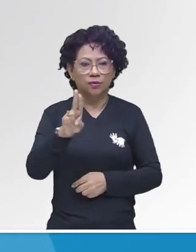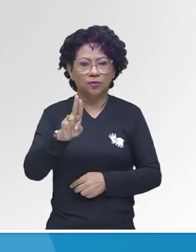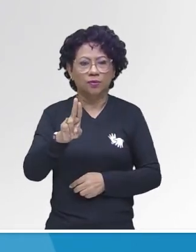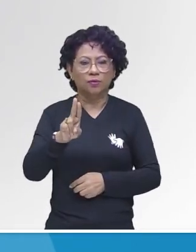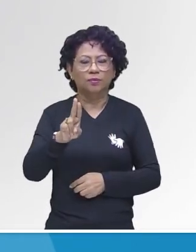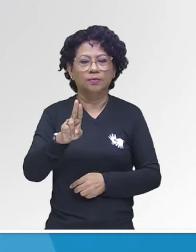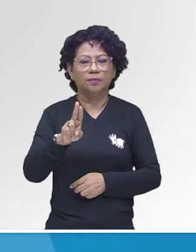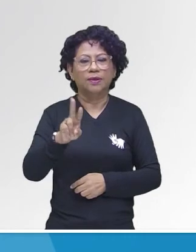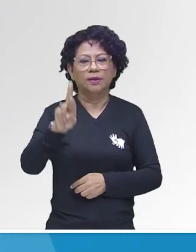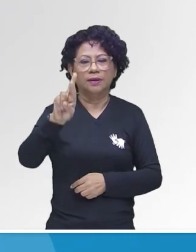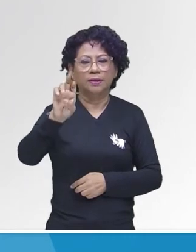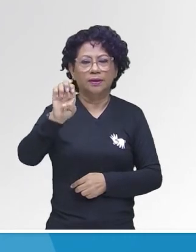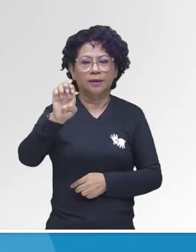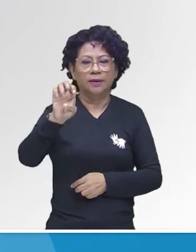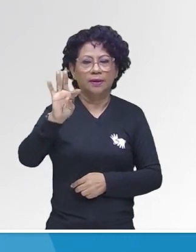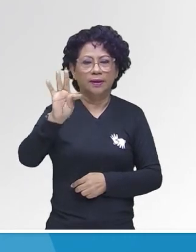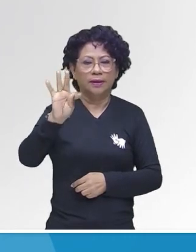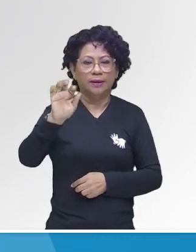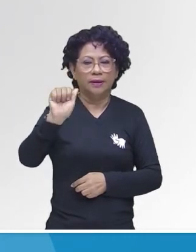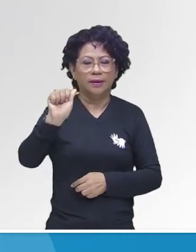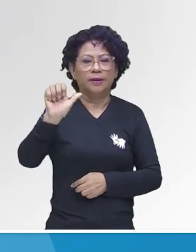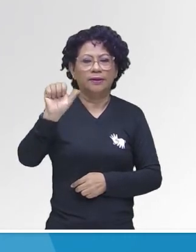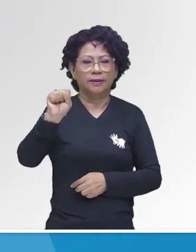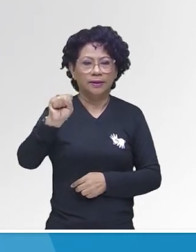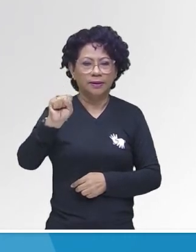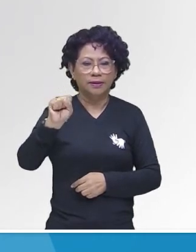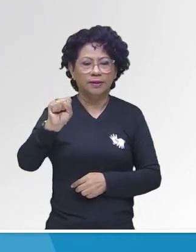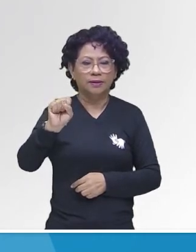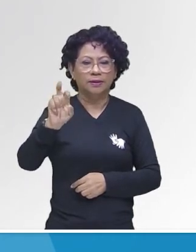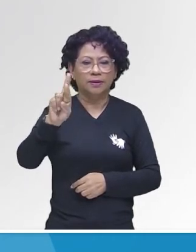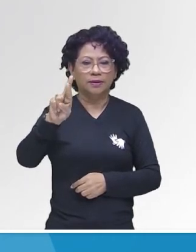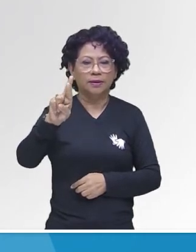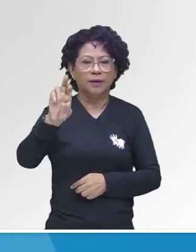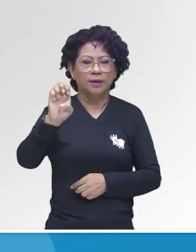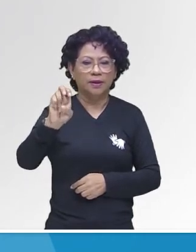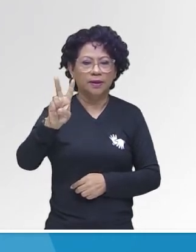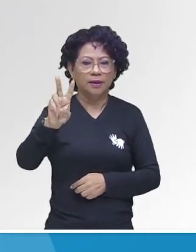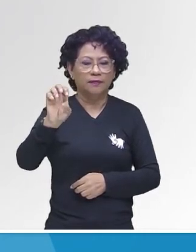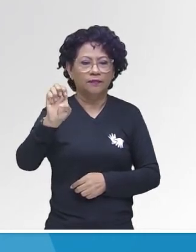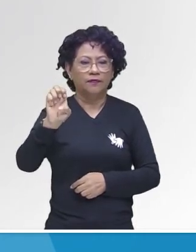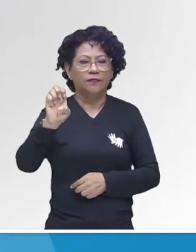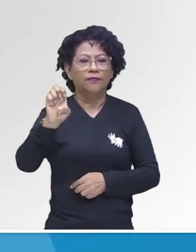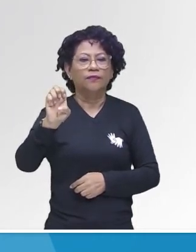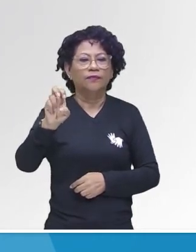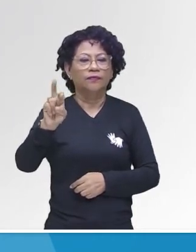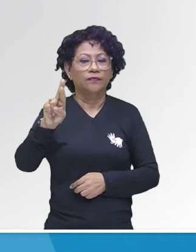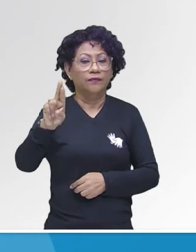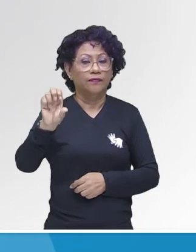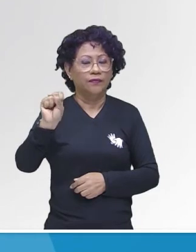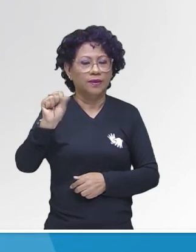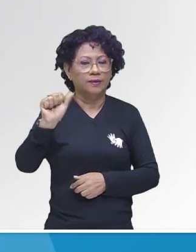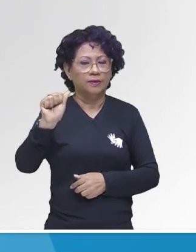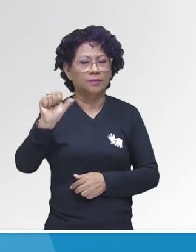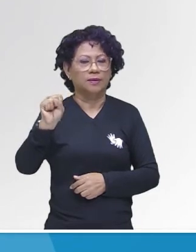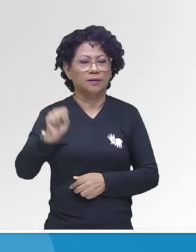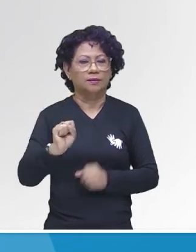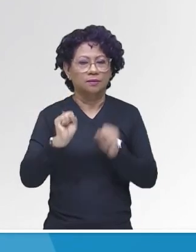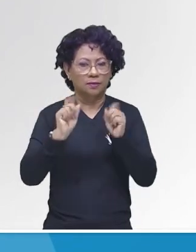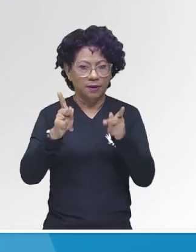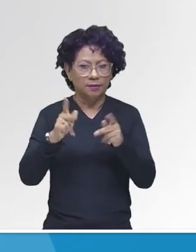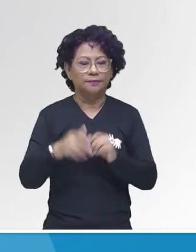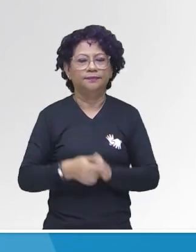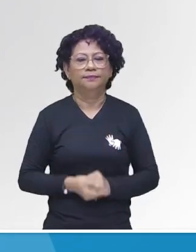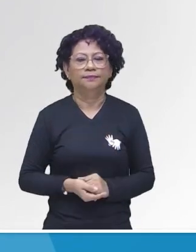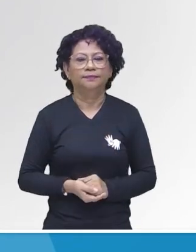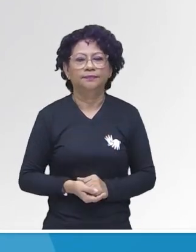tá bom? Só para acrescentar aí mais um exemplo para mostrar aí com mais clareza essa situação das retas reversas.